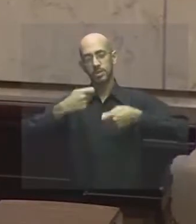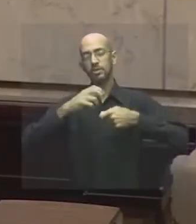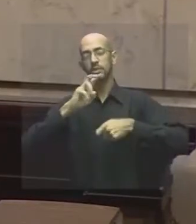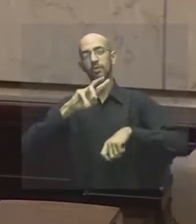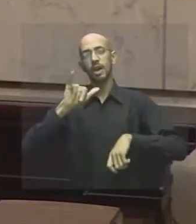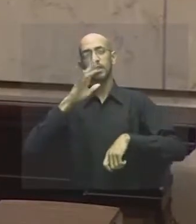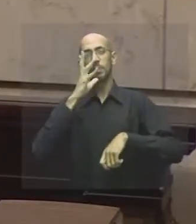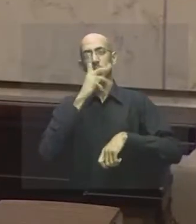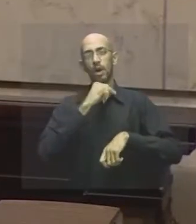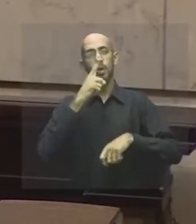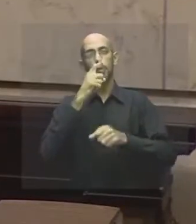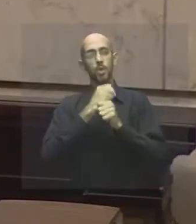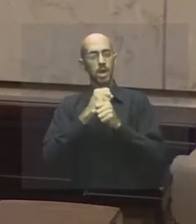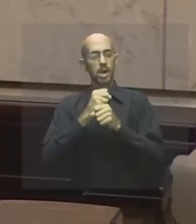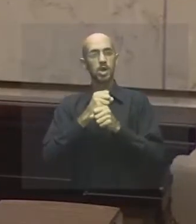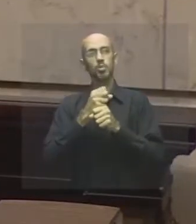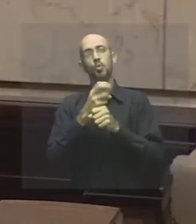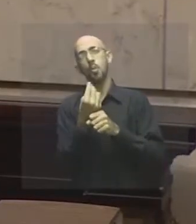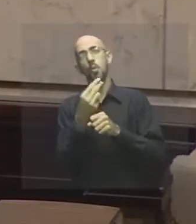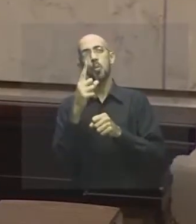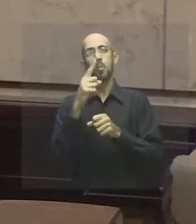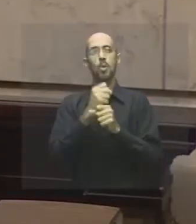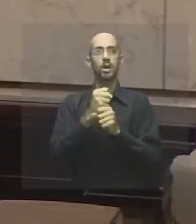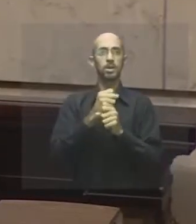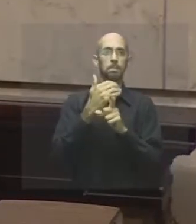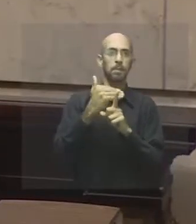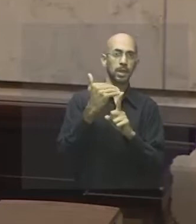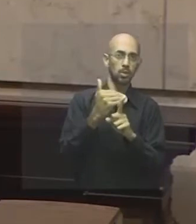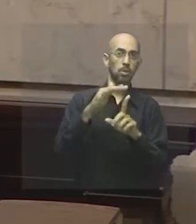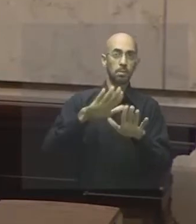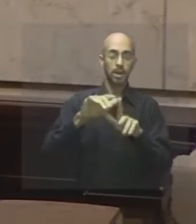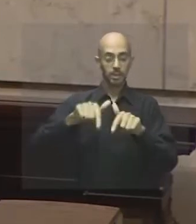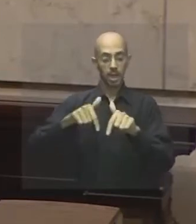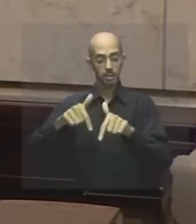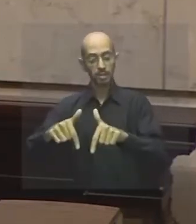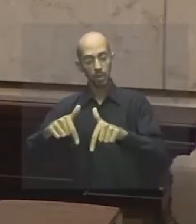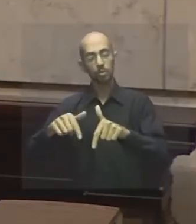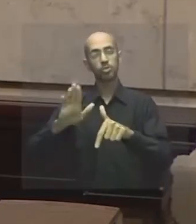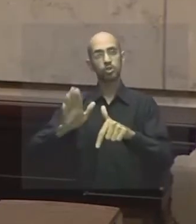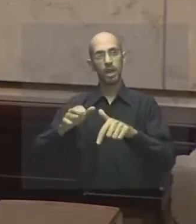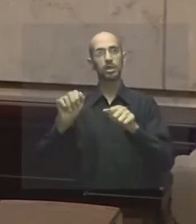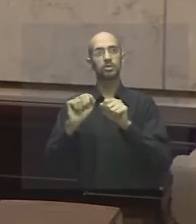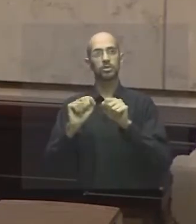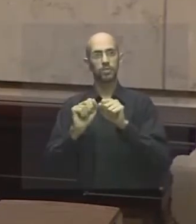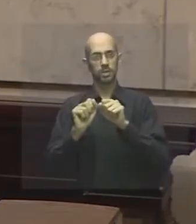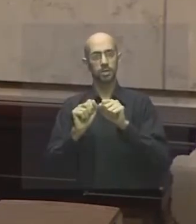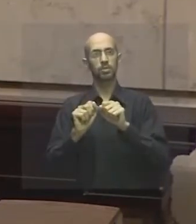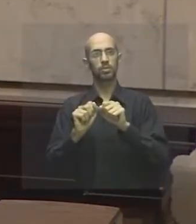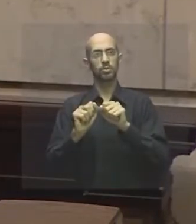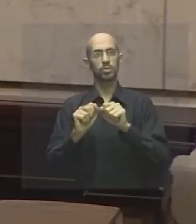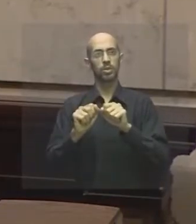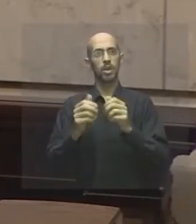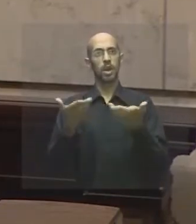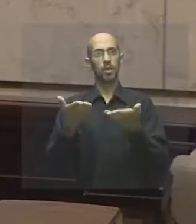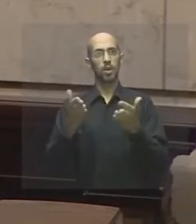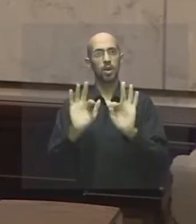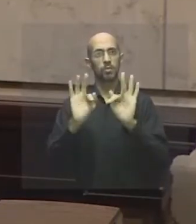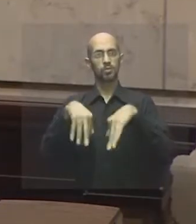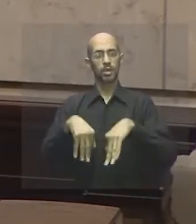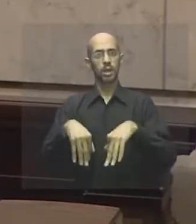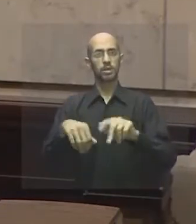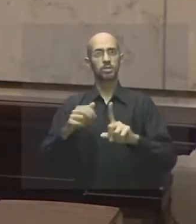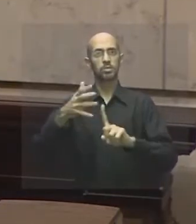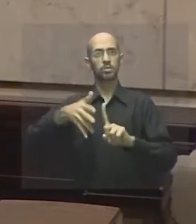cidade. Mas as atitudes estão sendo tomadas. Então eu encerro a minha fala nesta